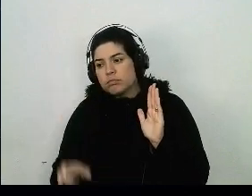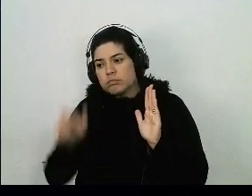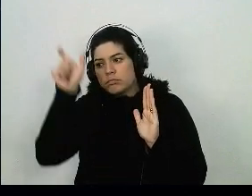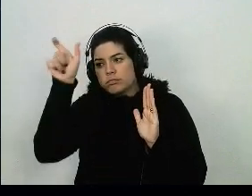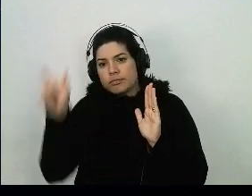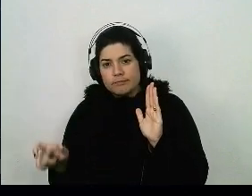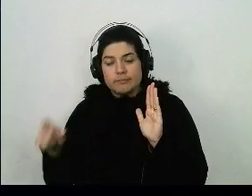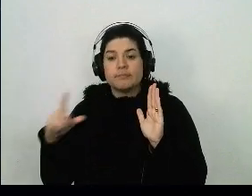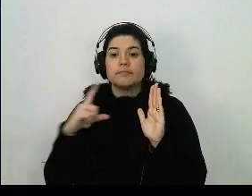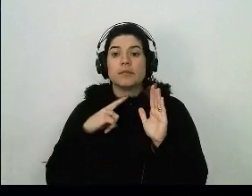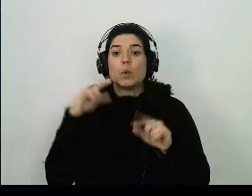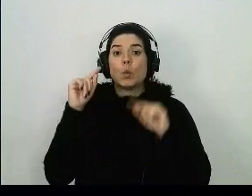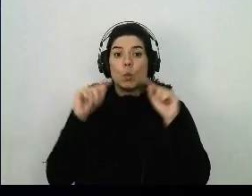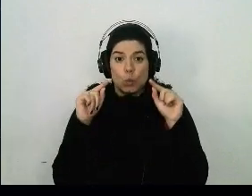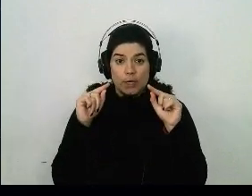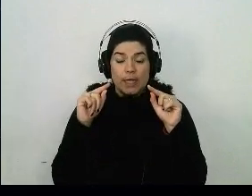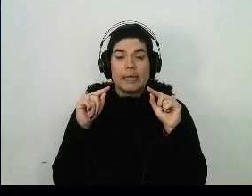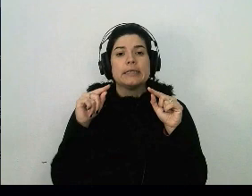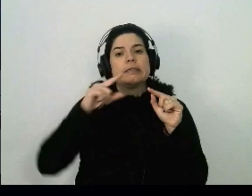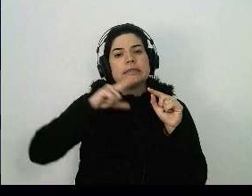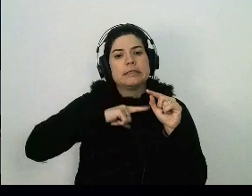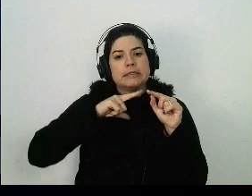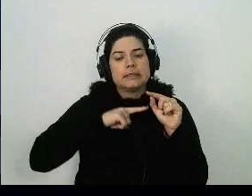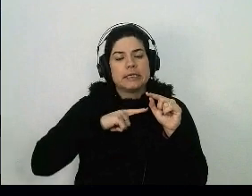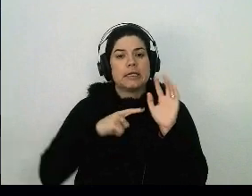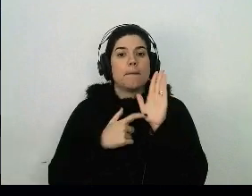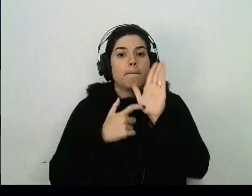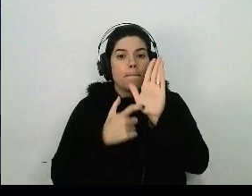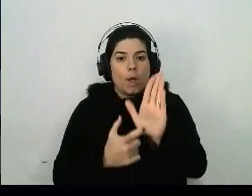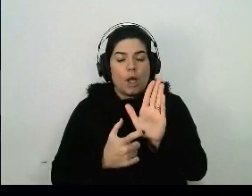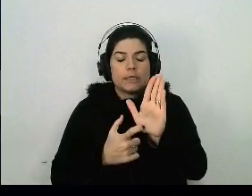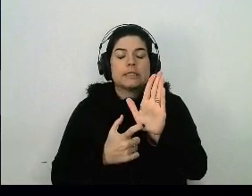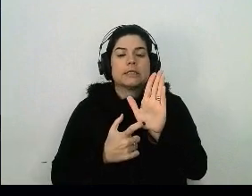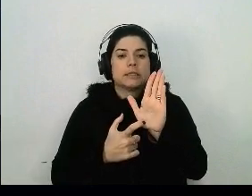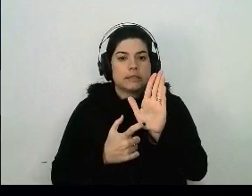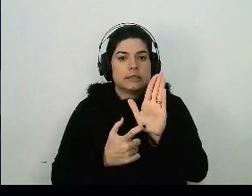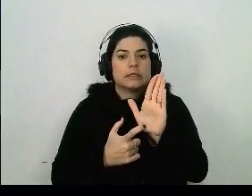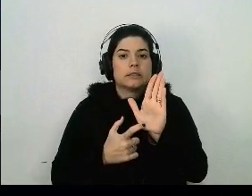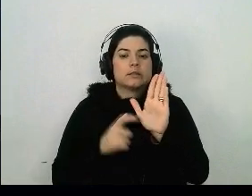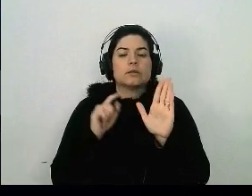temos um hash identificador, que pode servir como